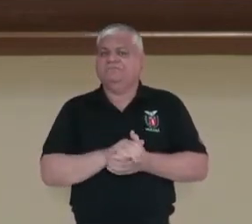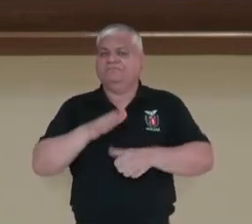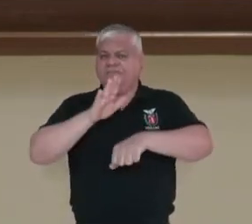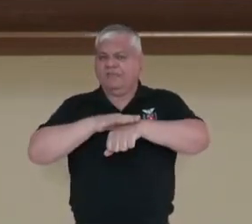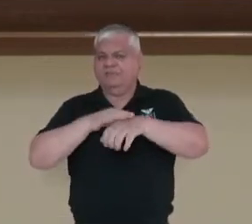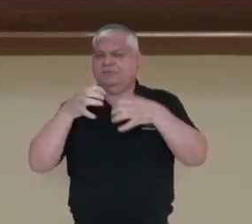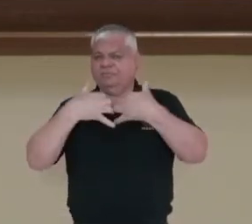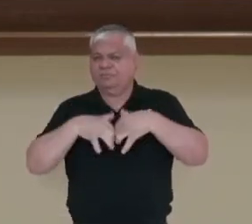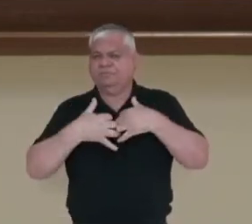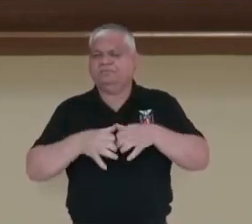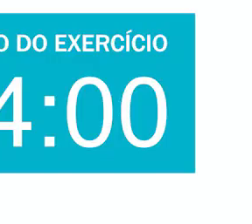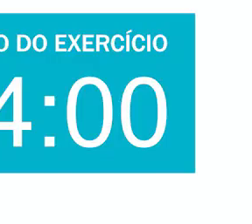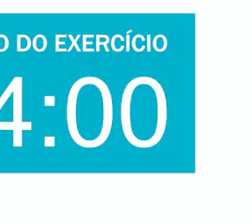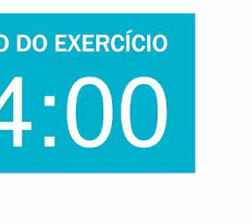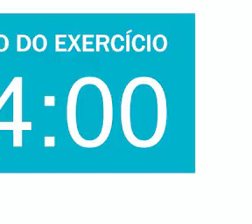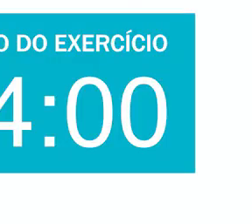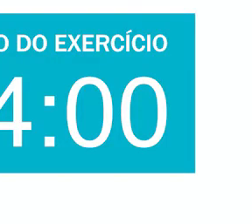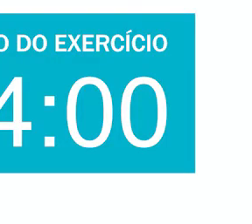vocês pensarem nela.